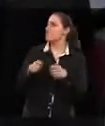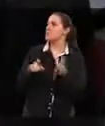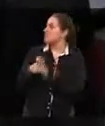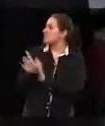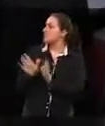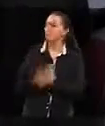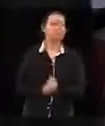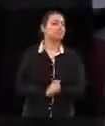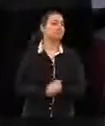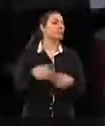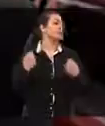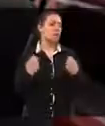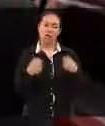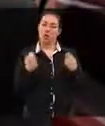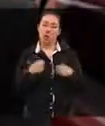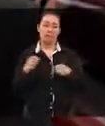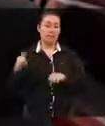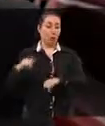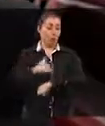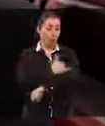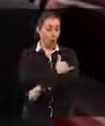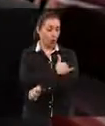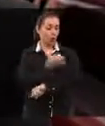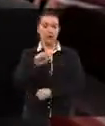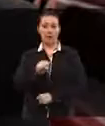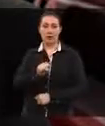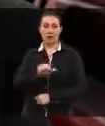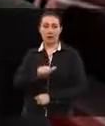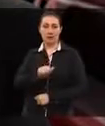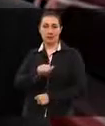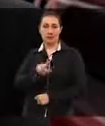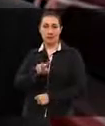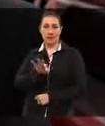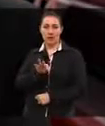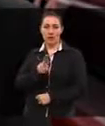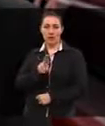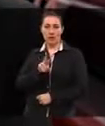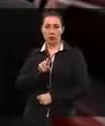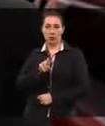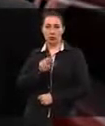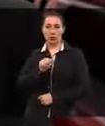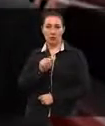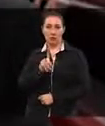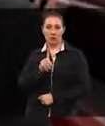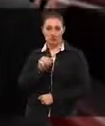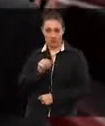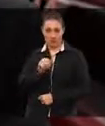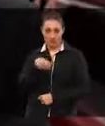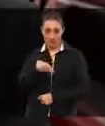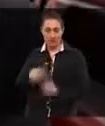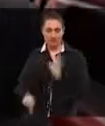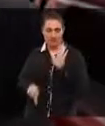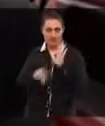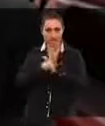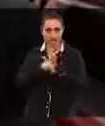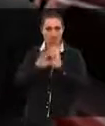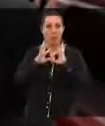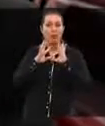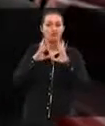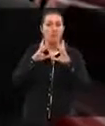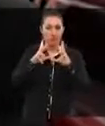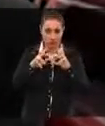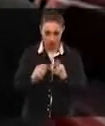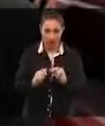precisa? Ele não precisa de gordura saturada, tá? Gordura saturada é aquela gordura proveniente